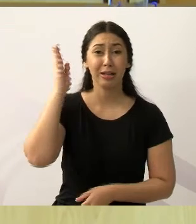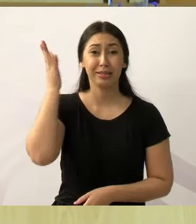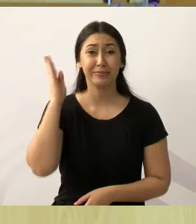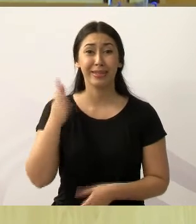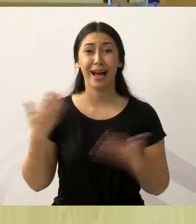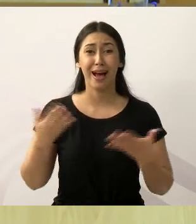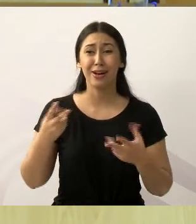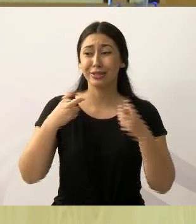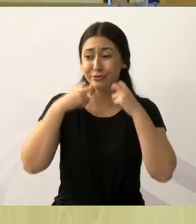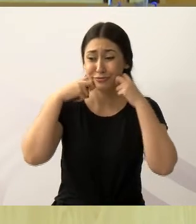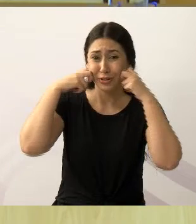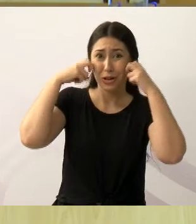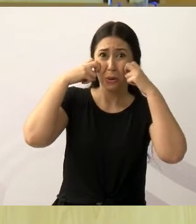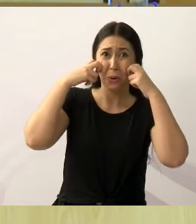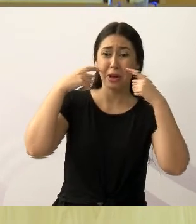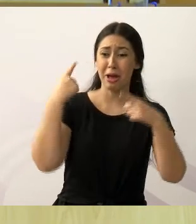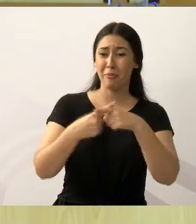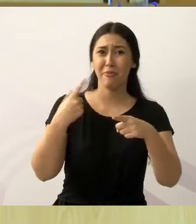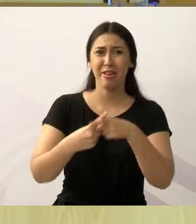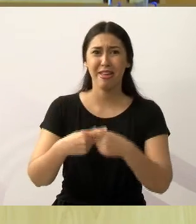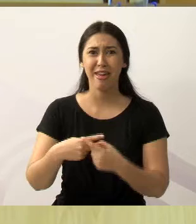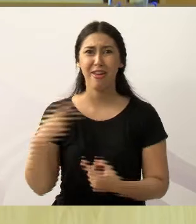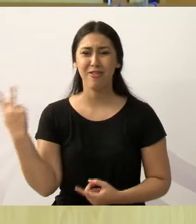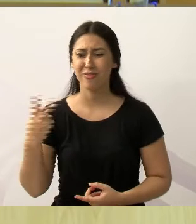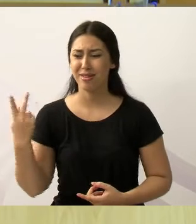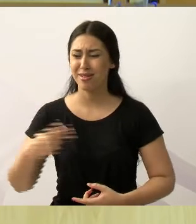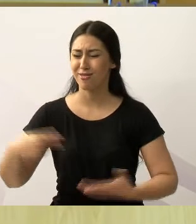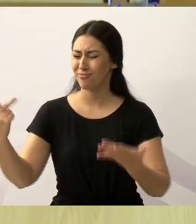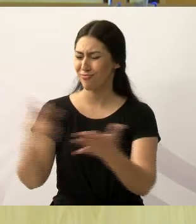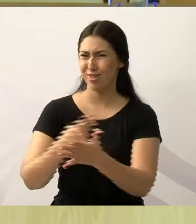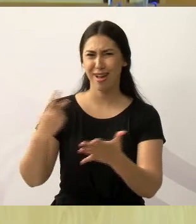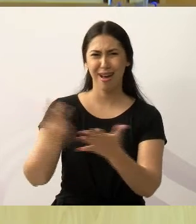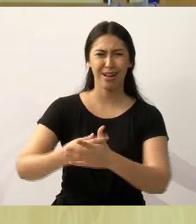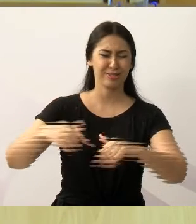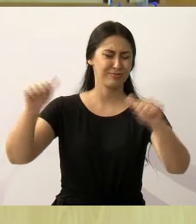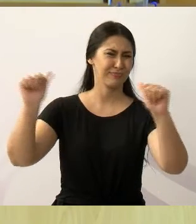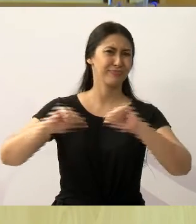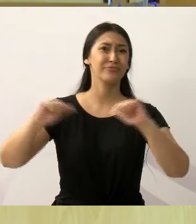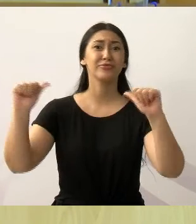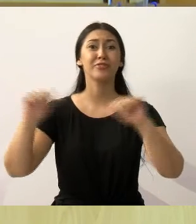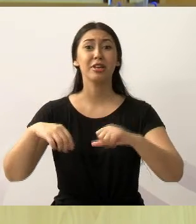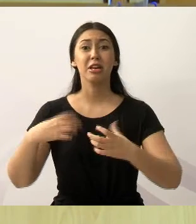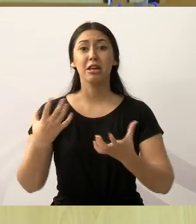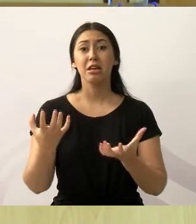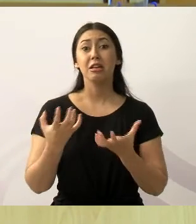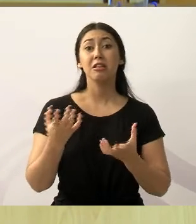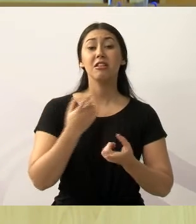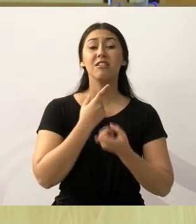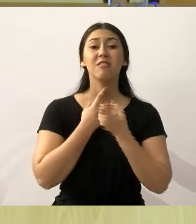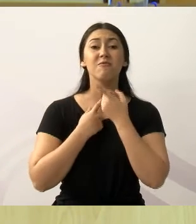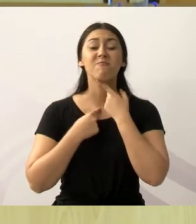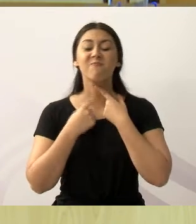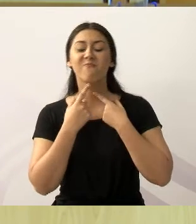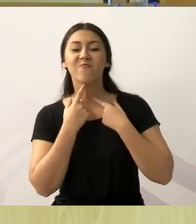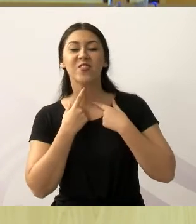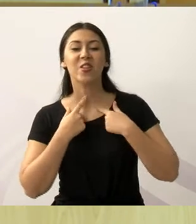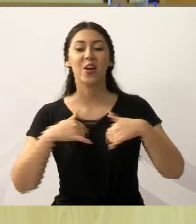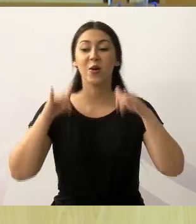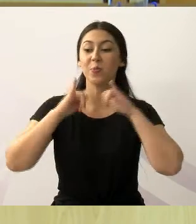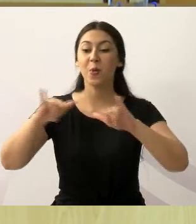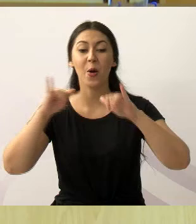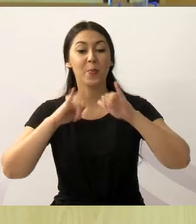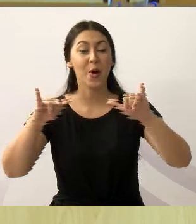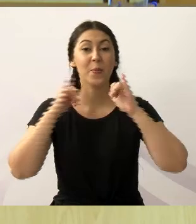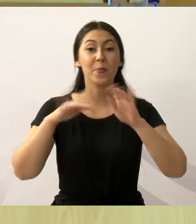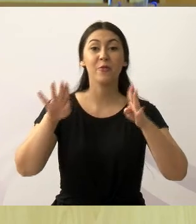inconsequente comportamento do senhor douglas carbonne que na ânsia de atingir seus possíveis seguidores na rede